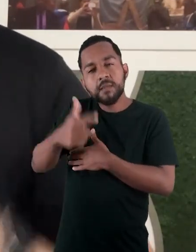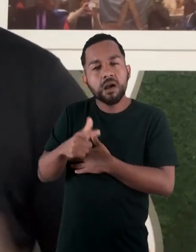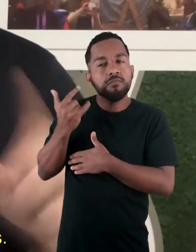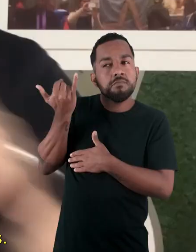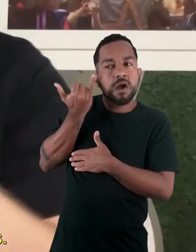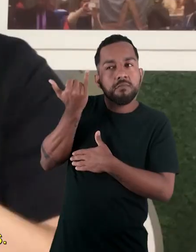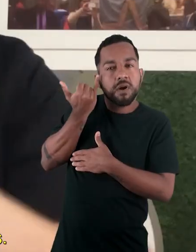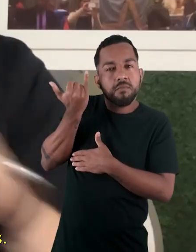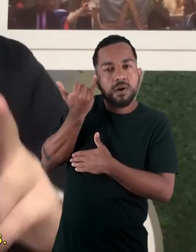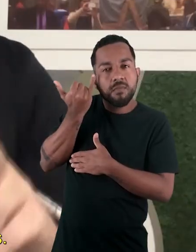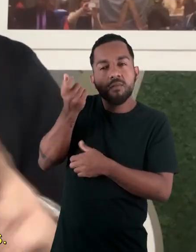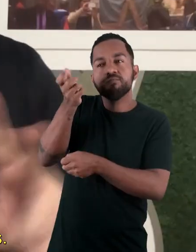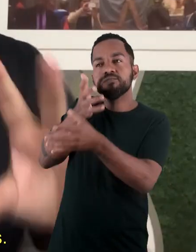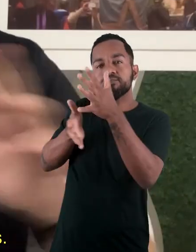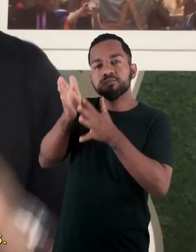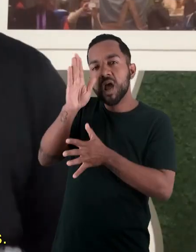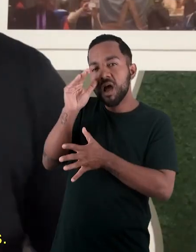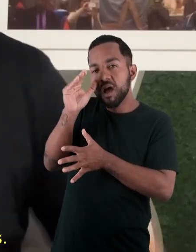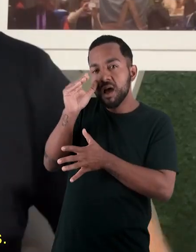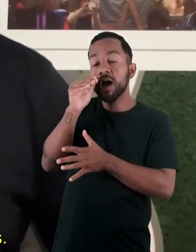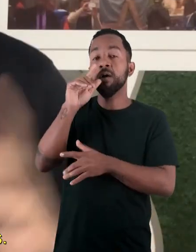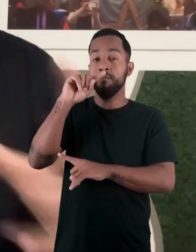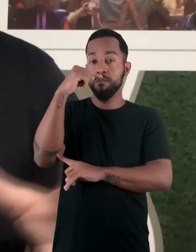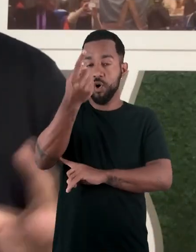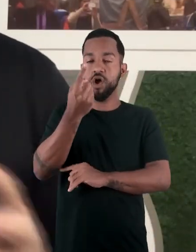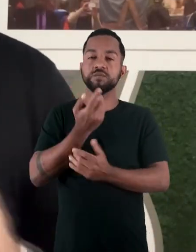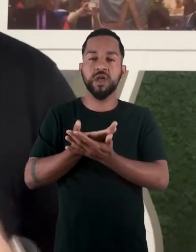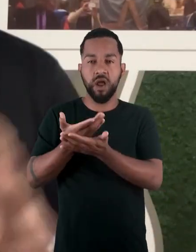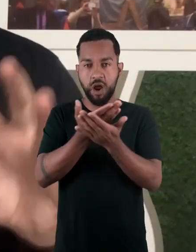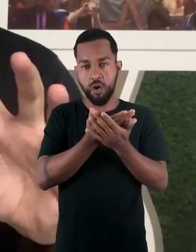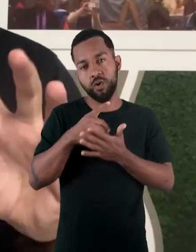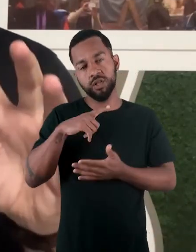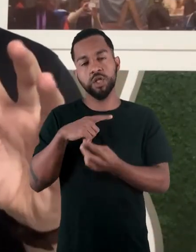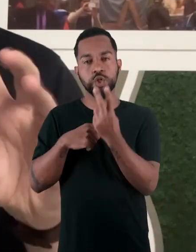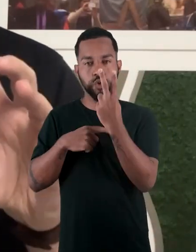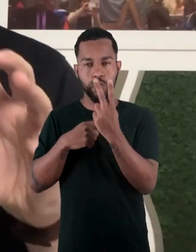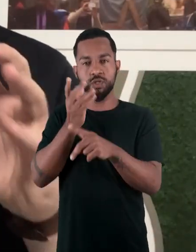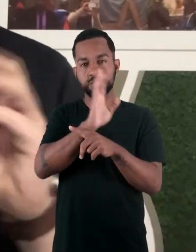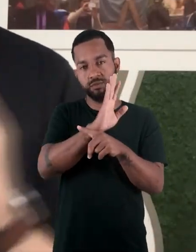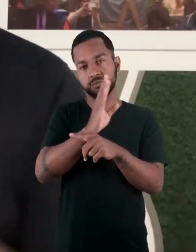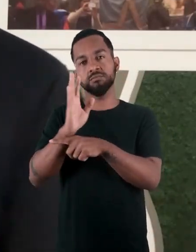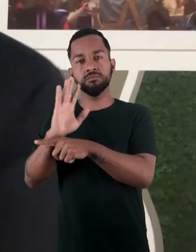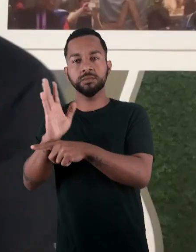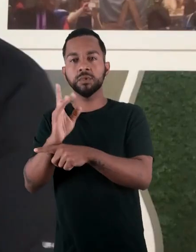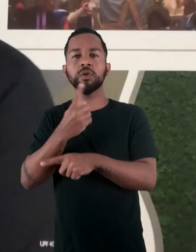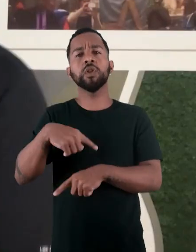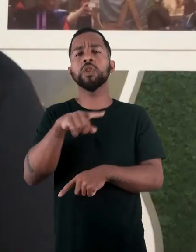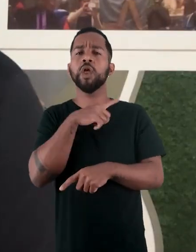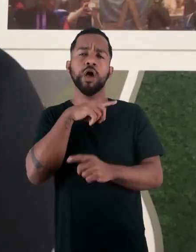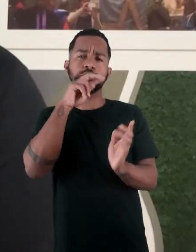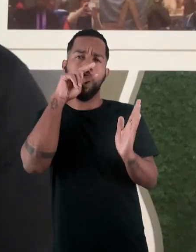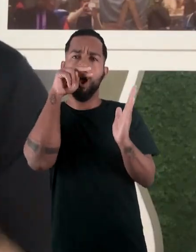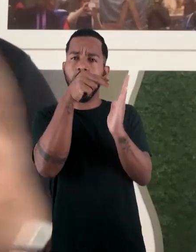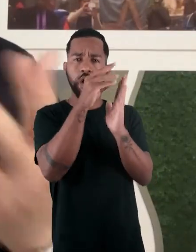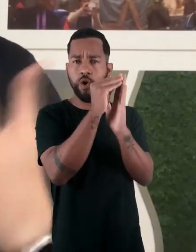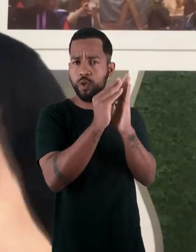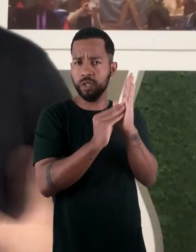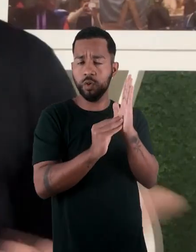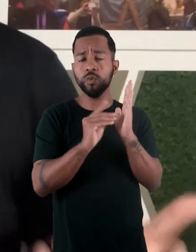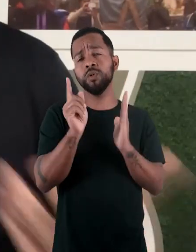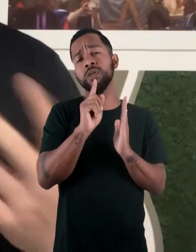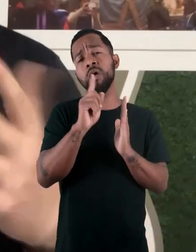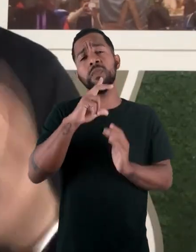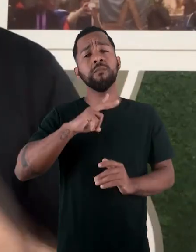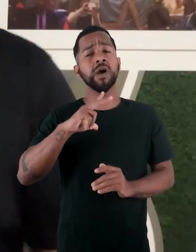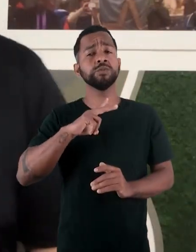busca mais. Nas próximas aulas tem 2 vídeos que eu vou trazer aqui para vocês, são vídeos curtos, que a gente vai não olhar para o conteúdo deles, porque aí o conteúdo é algo